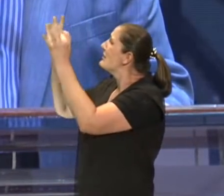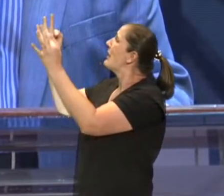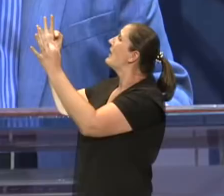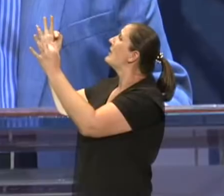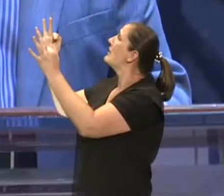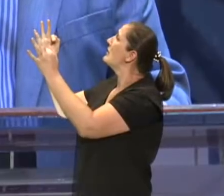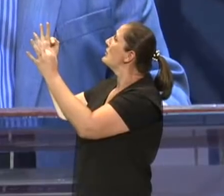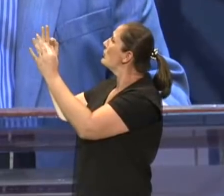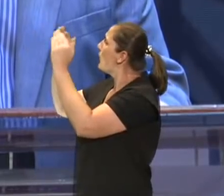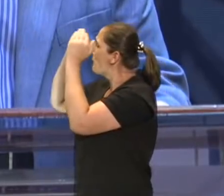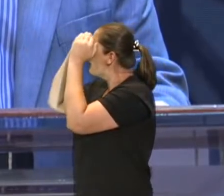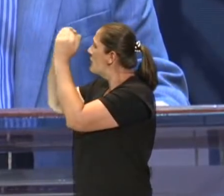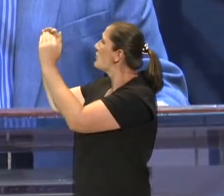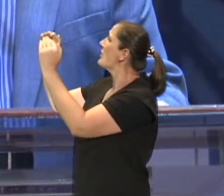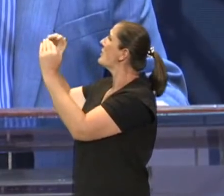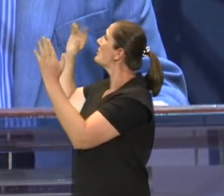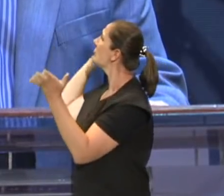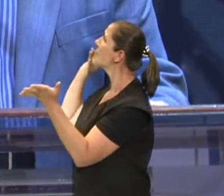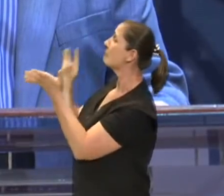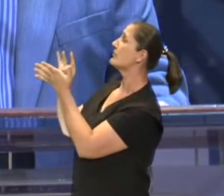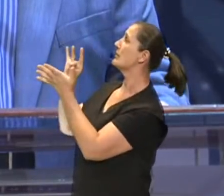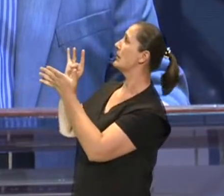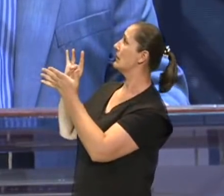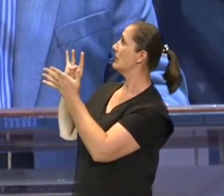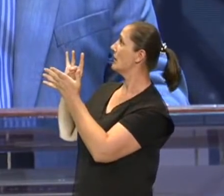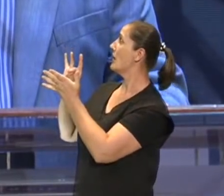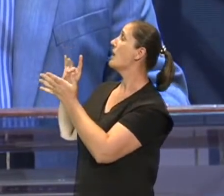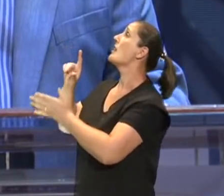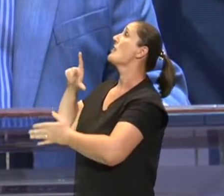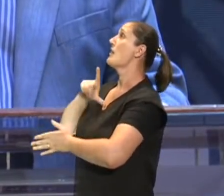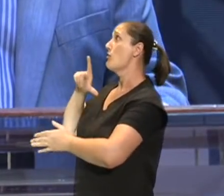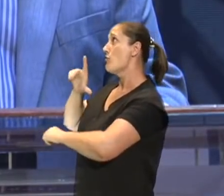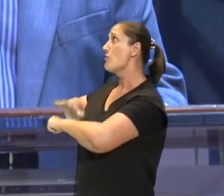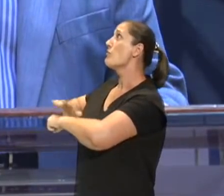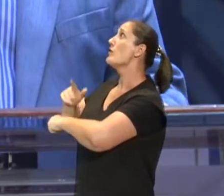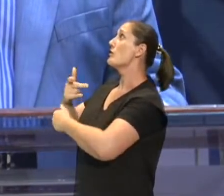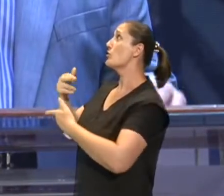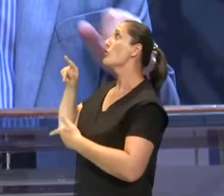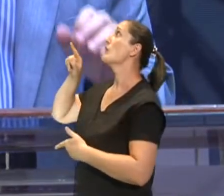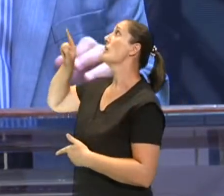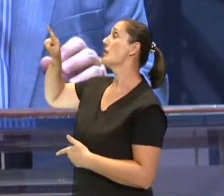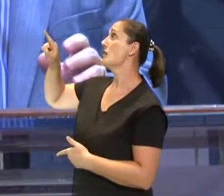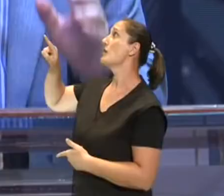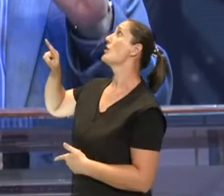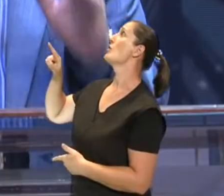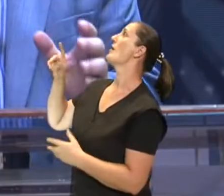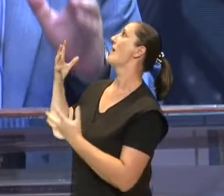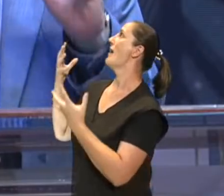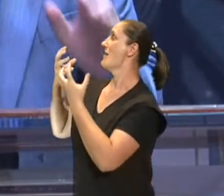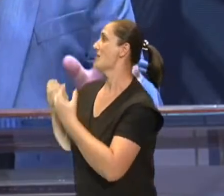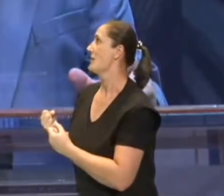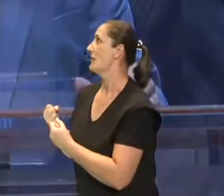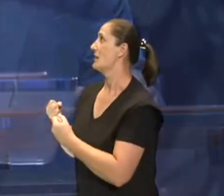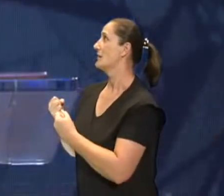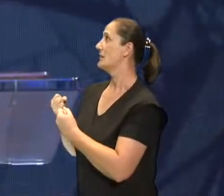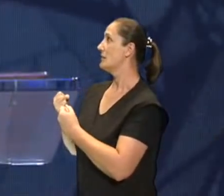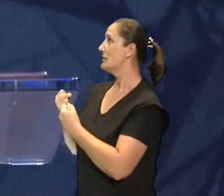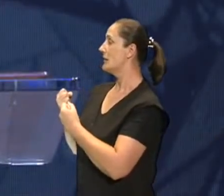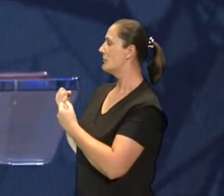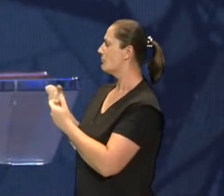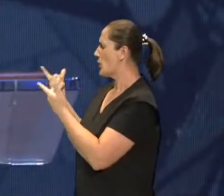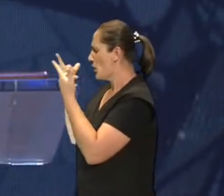sincera, e tenho feito o que tu aprovas. E Ezequias chorou